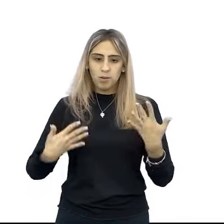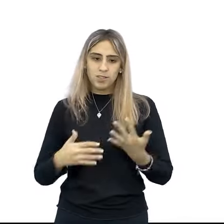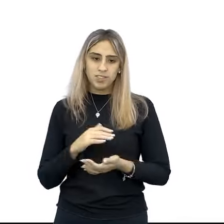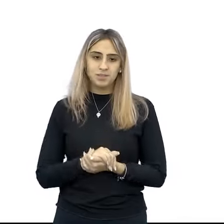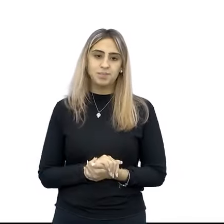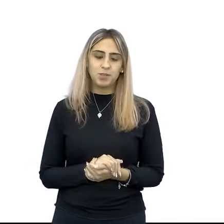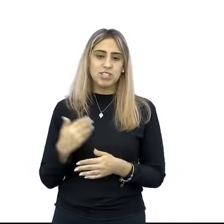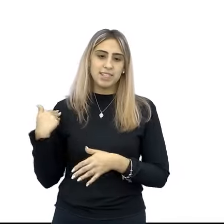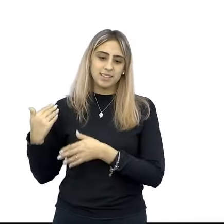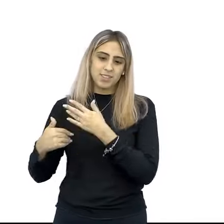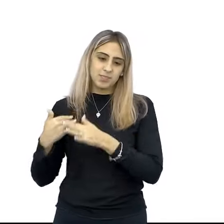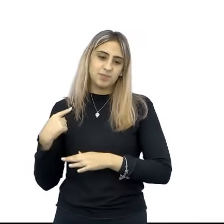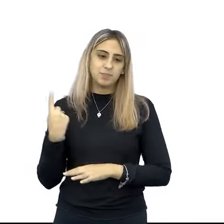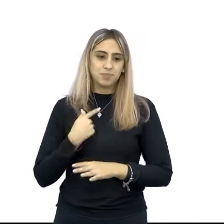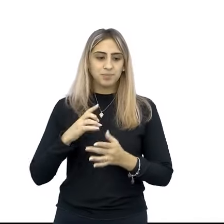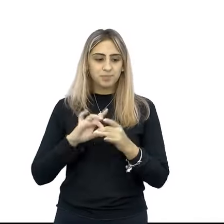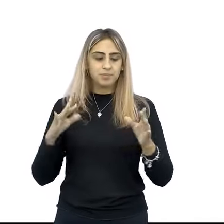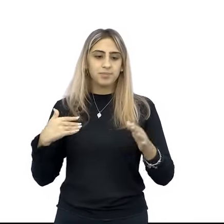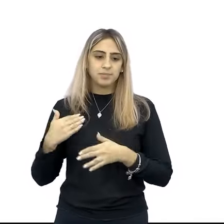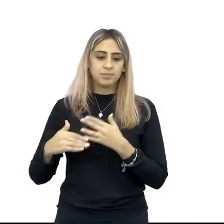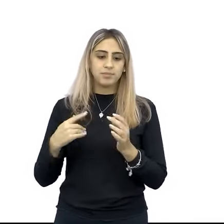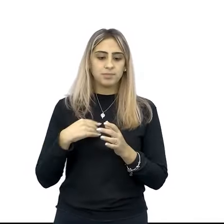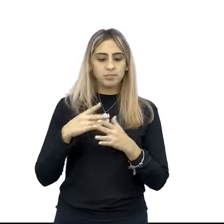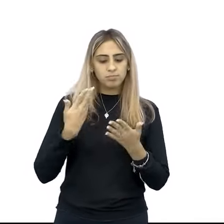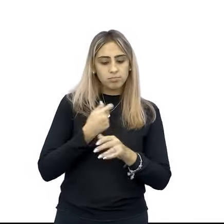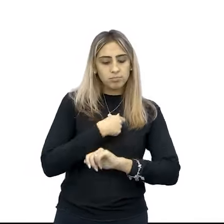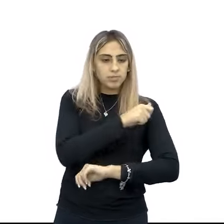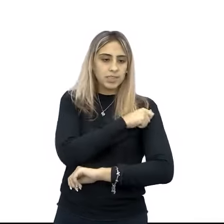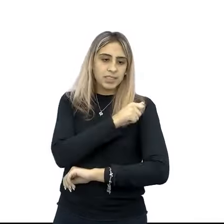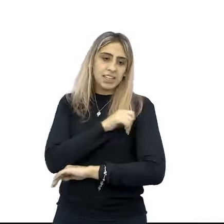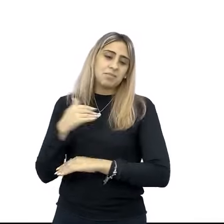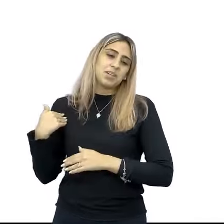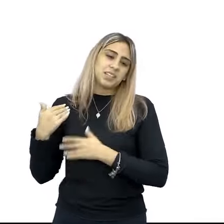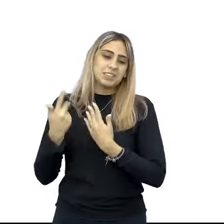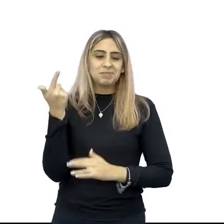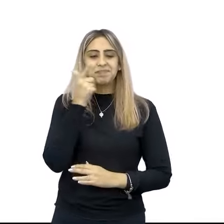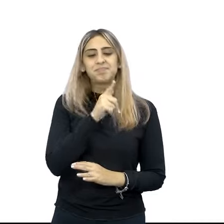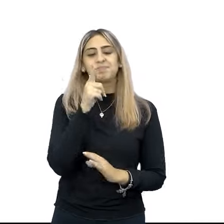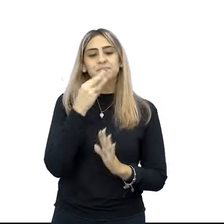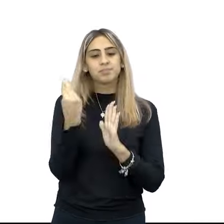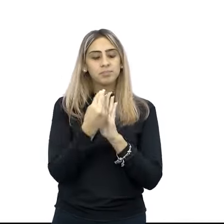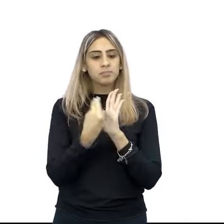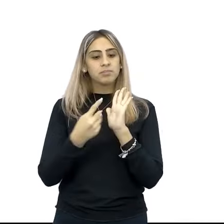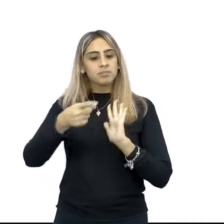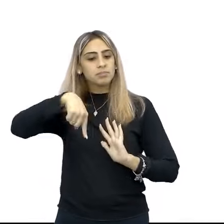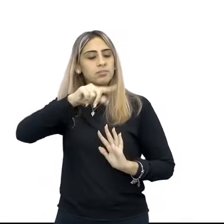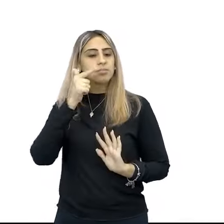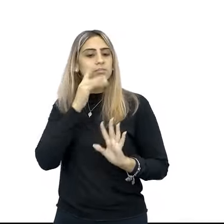vocês quanto a esses saberes dos estudantes, né, o que eles conseguem registrar, o que eles